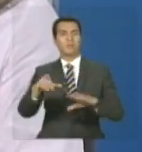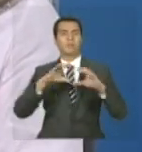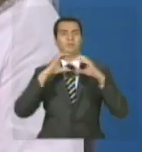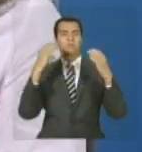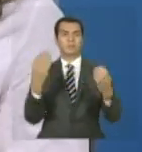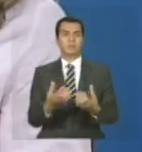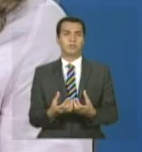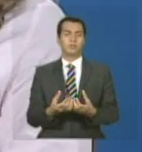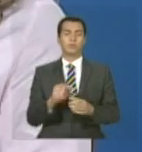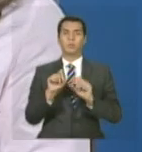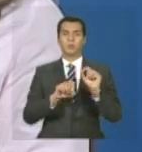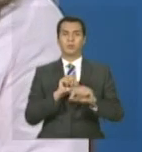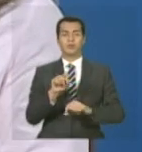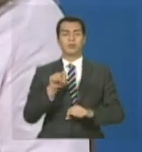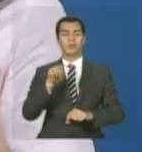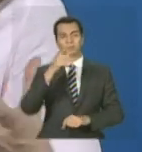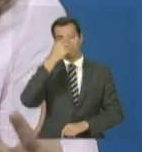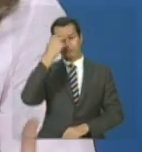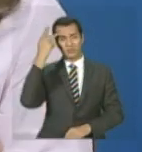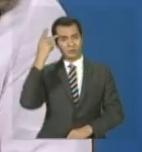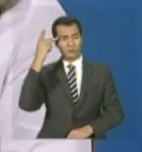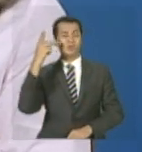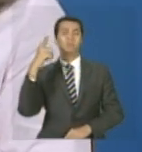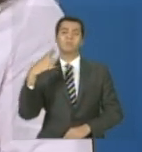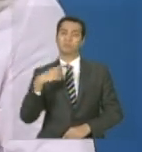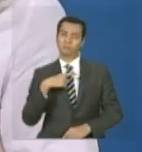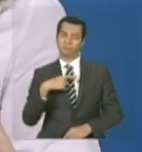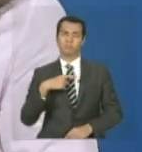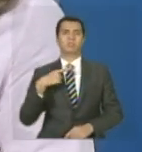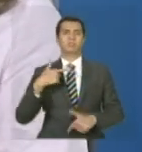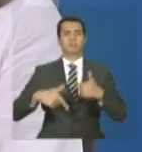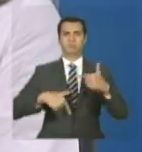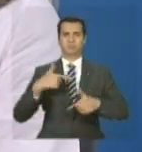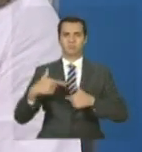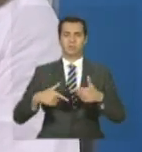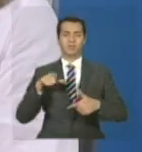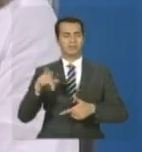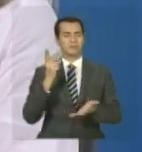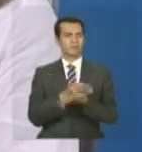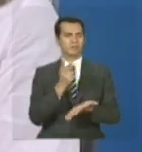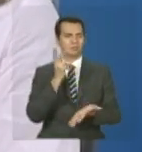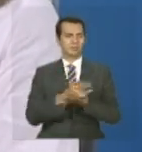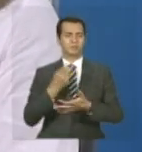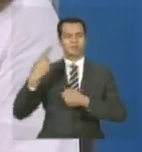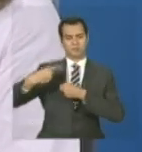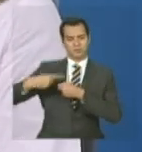são pessoas que vêm dessa realidade. Elas saem das bases, elas saem dos seus municípios,